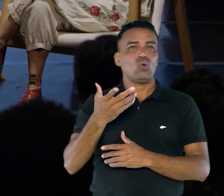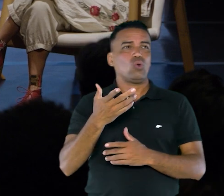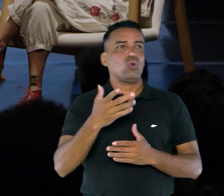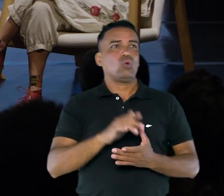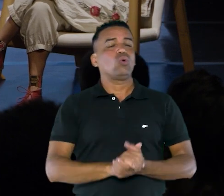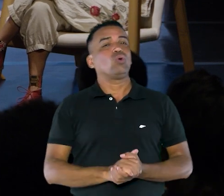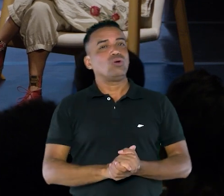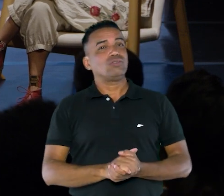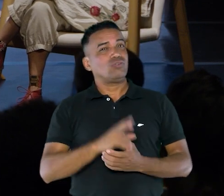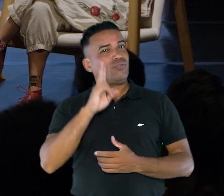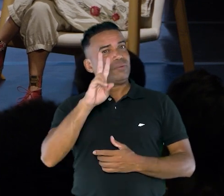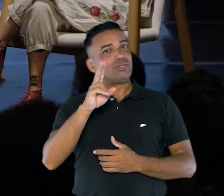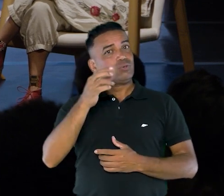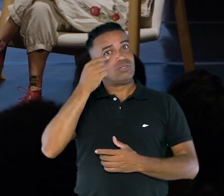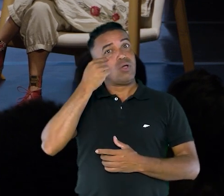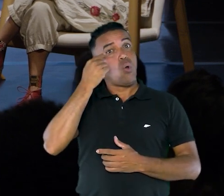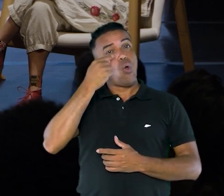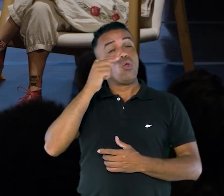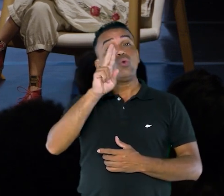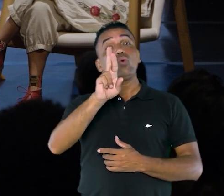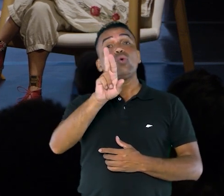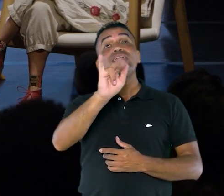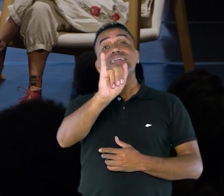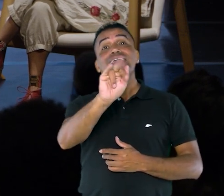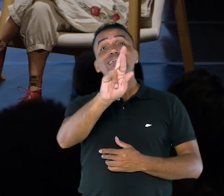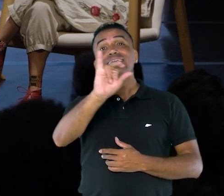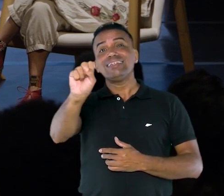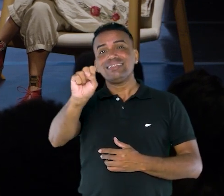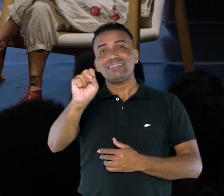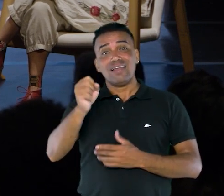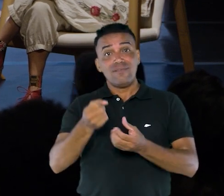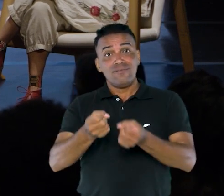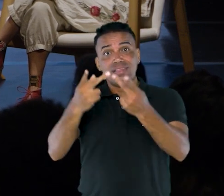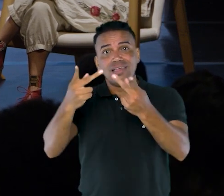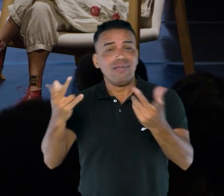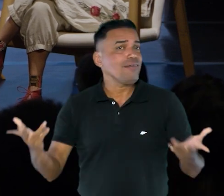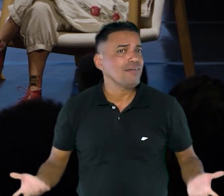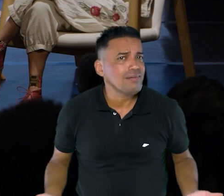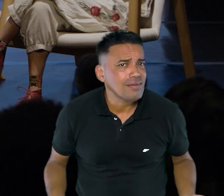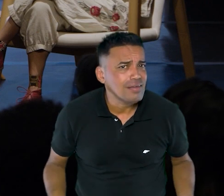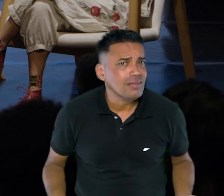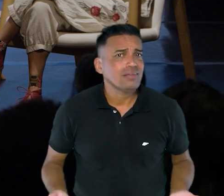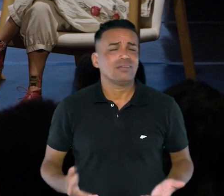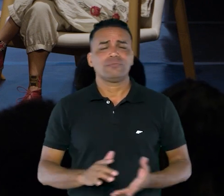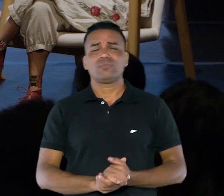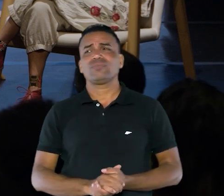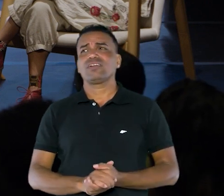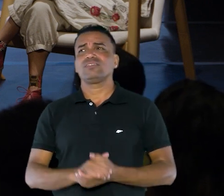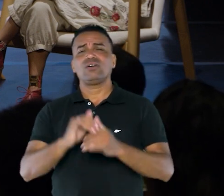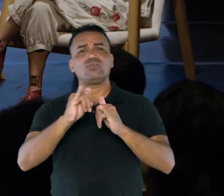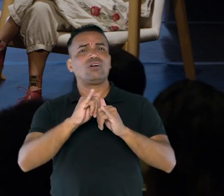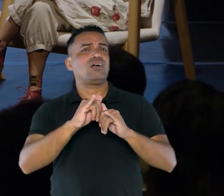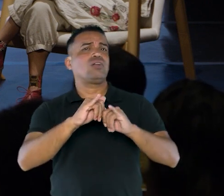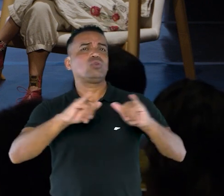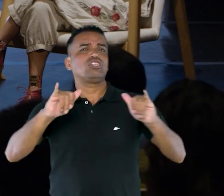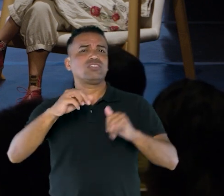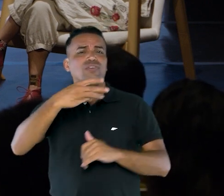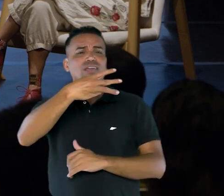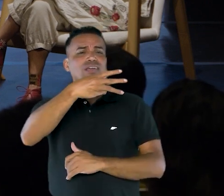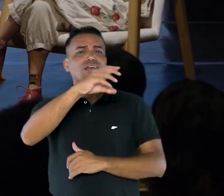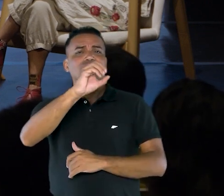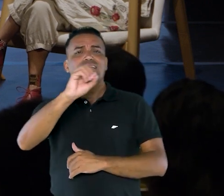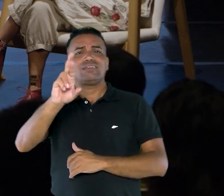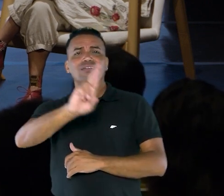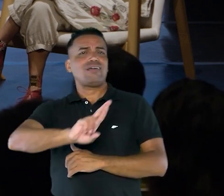pessoas venderem a íris, né? Mais uma vez, eu vi muitas notícias de, sei lá, estava custando R$300 a íris